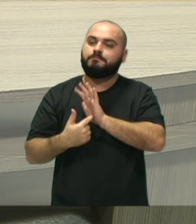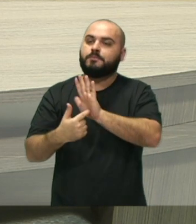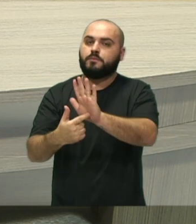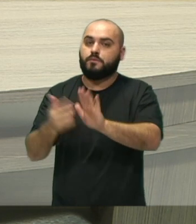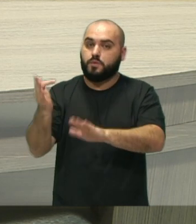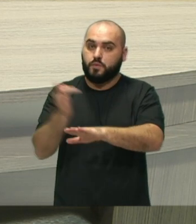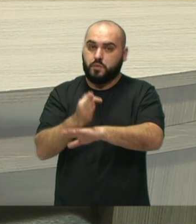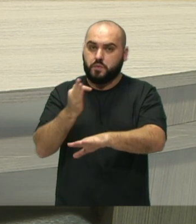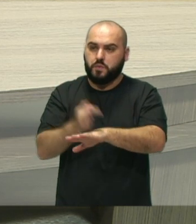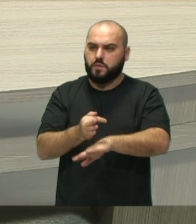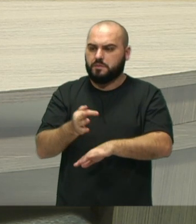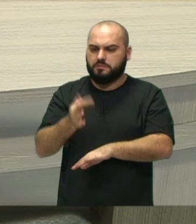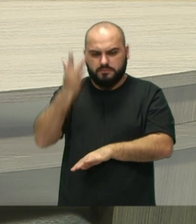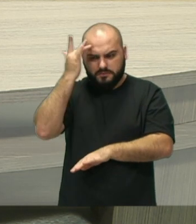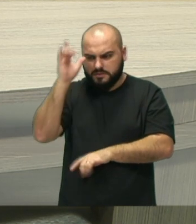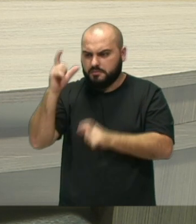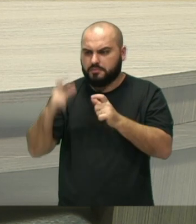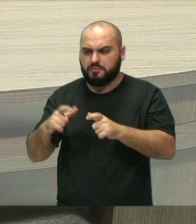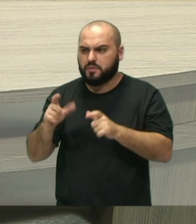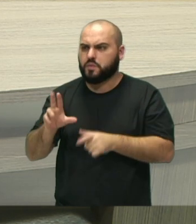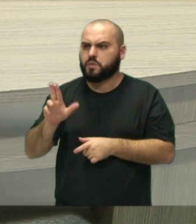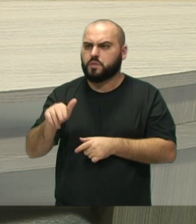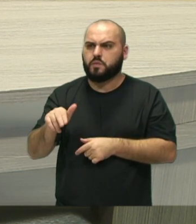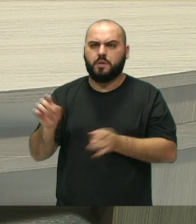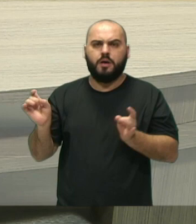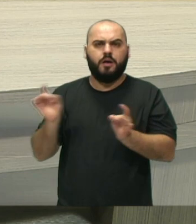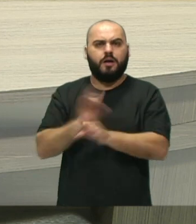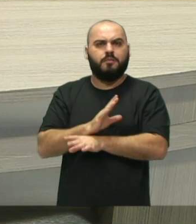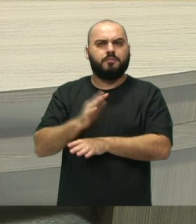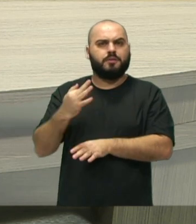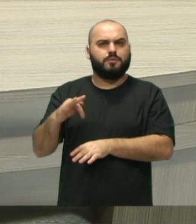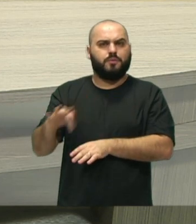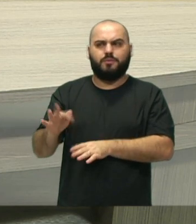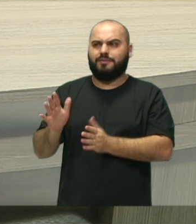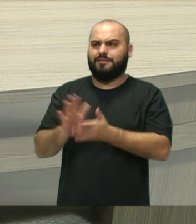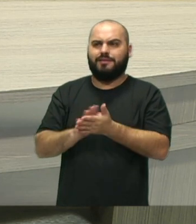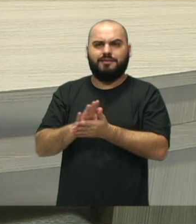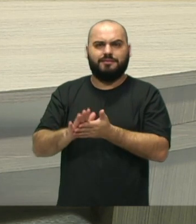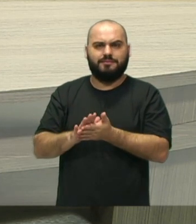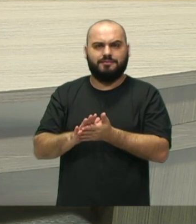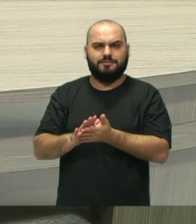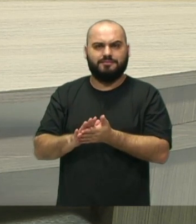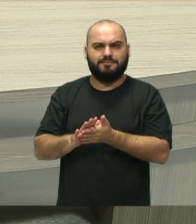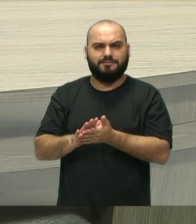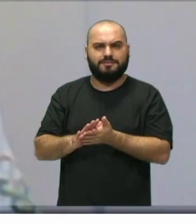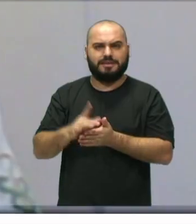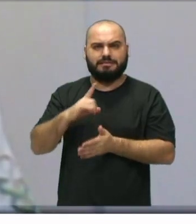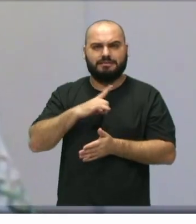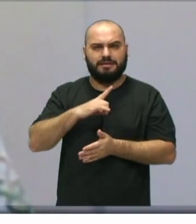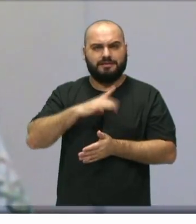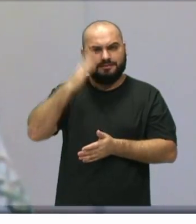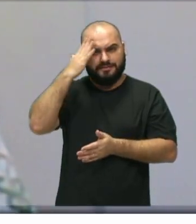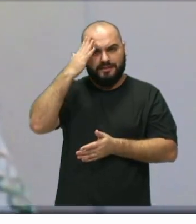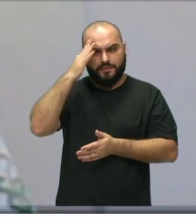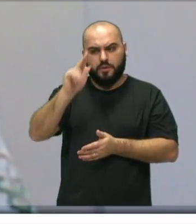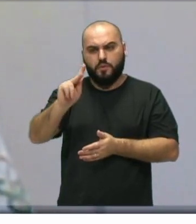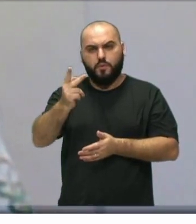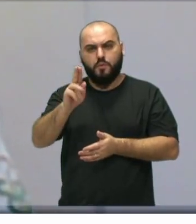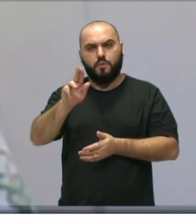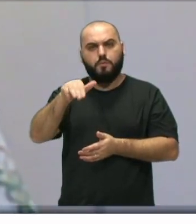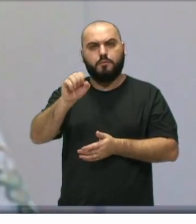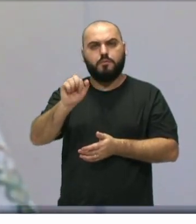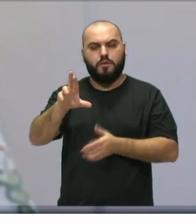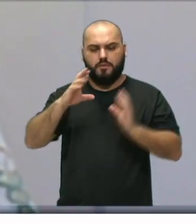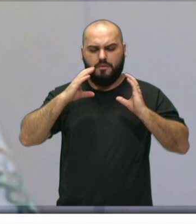tem causa definida, que não passa nunca, e que há uma alteração importante de humor, de comportamento,